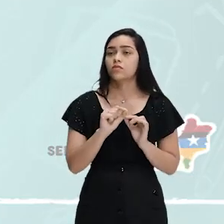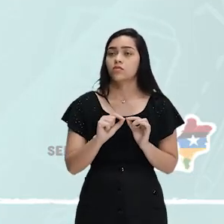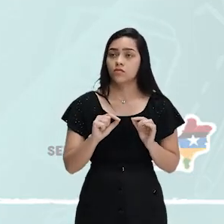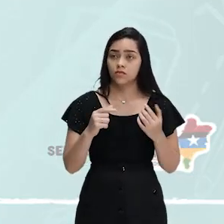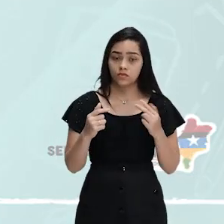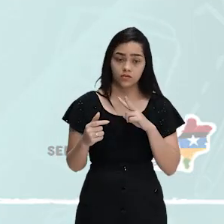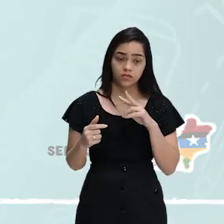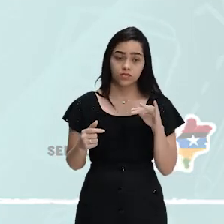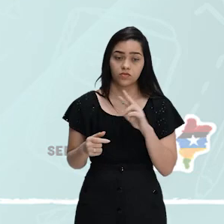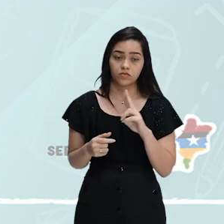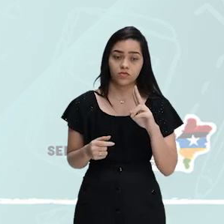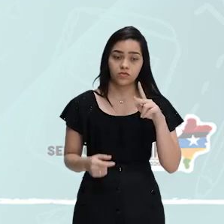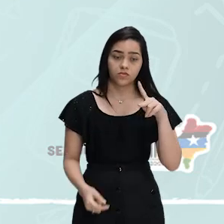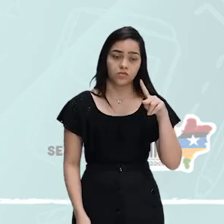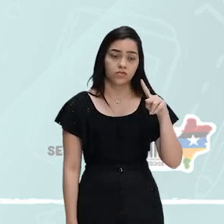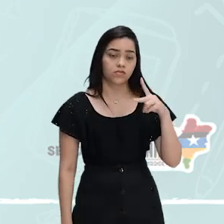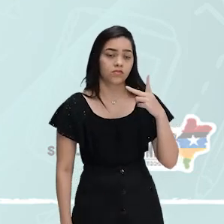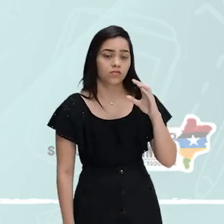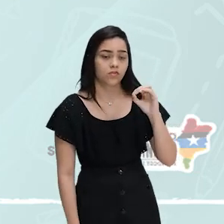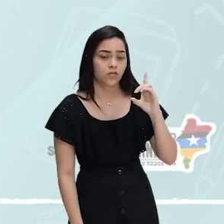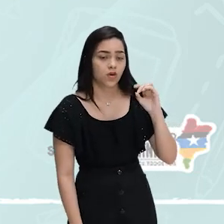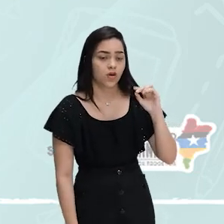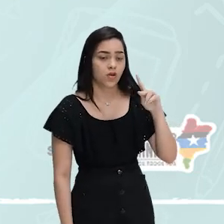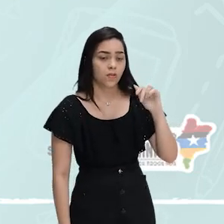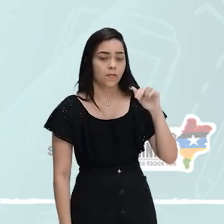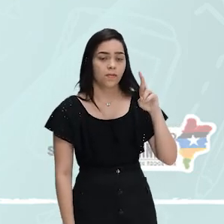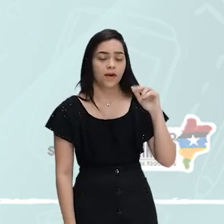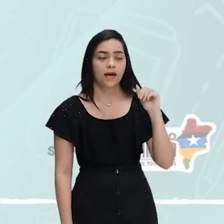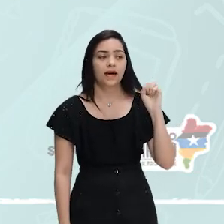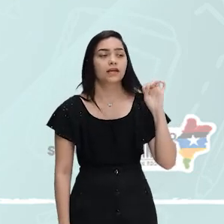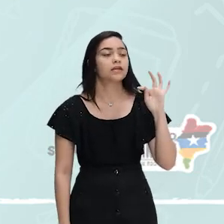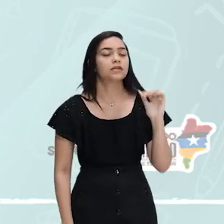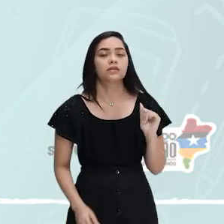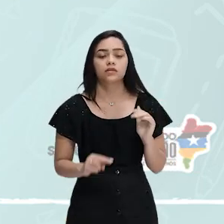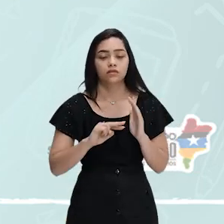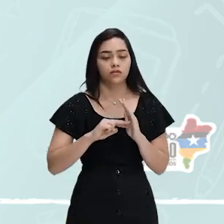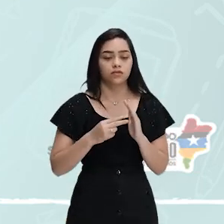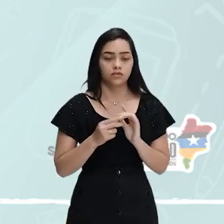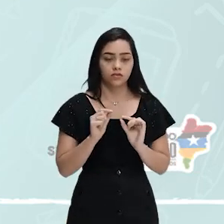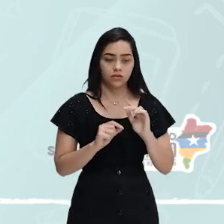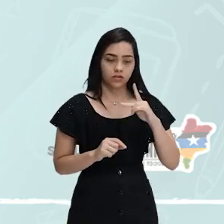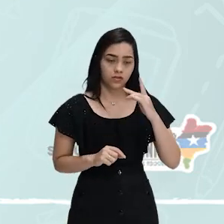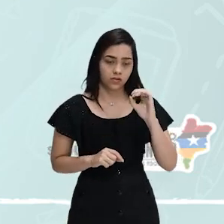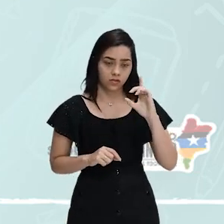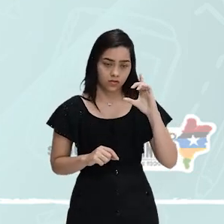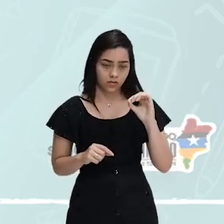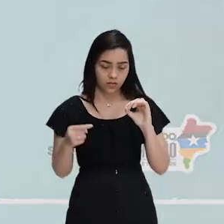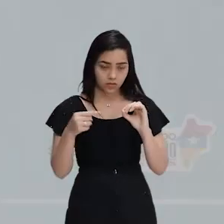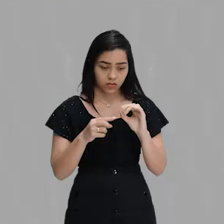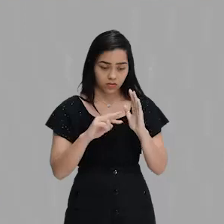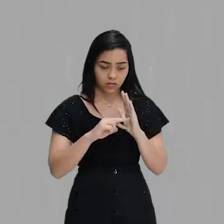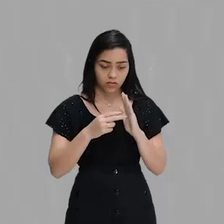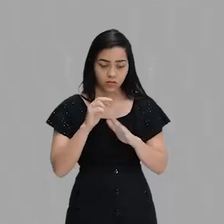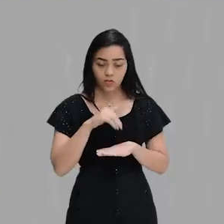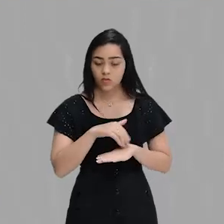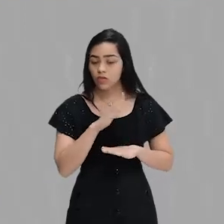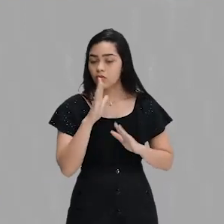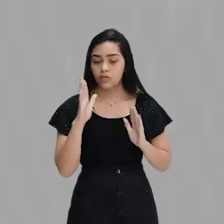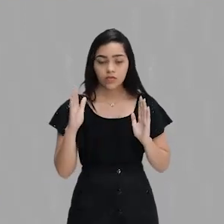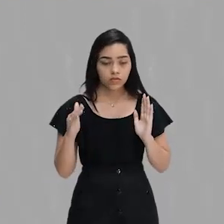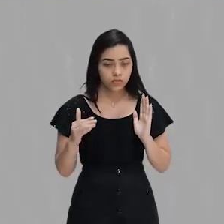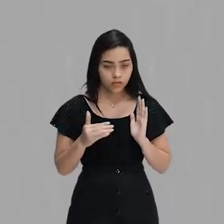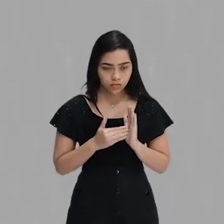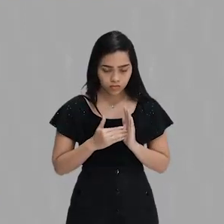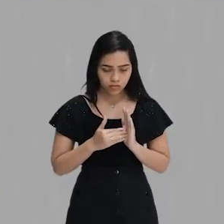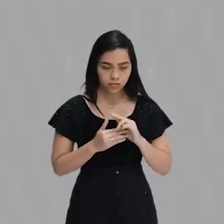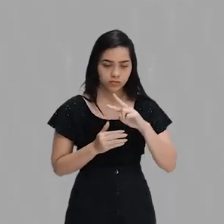parasitas que a gente chama de holoparasita. O que quer dizer holo? Esse holo quer dizer todo. Quer dizer que o